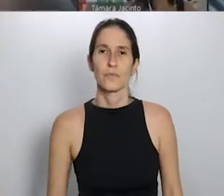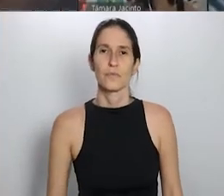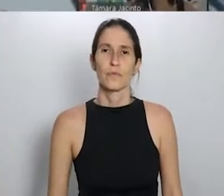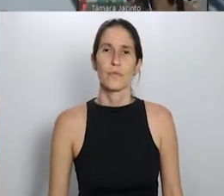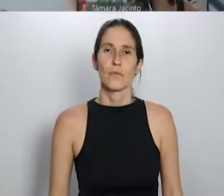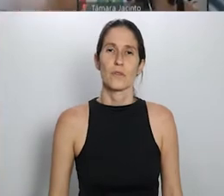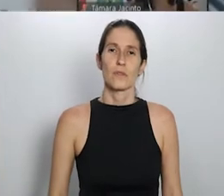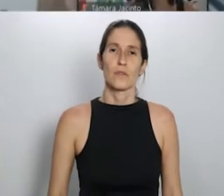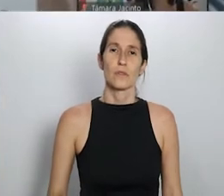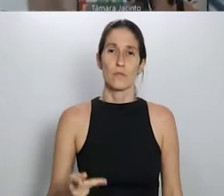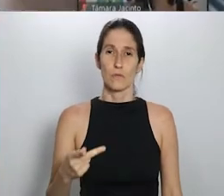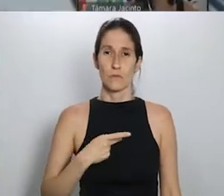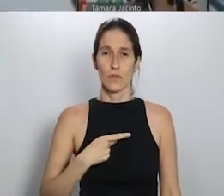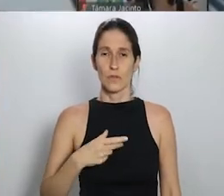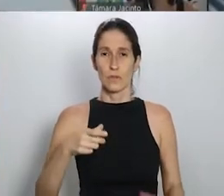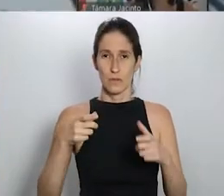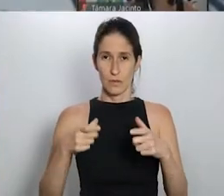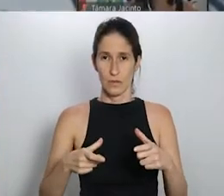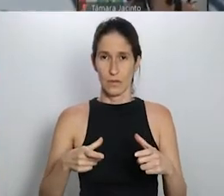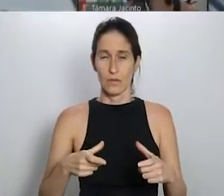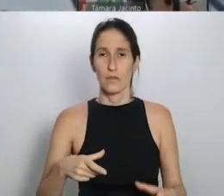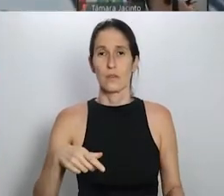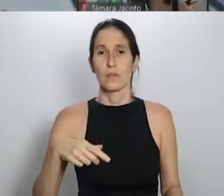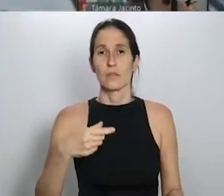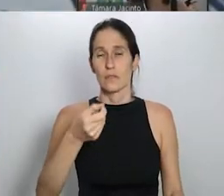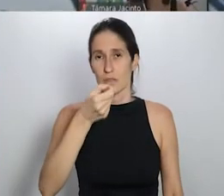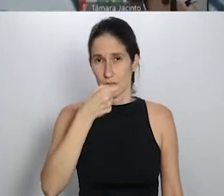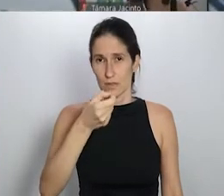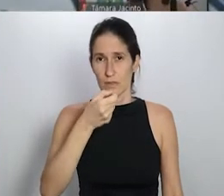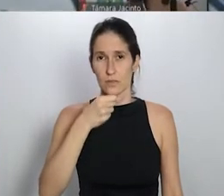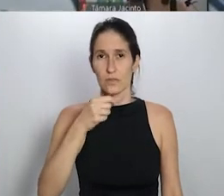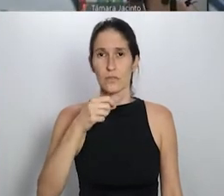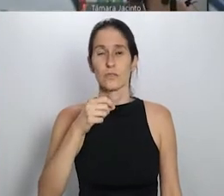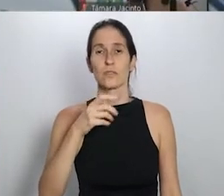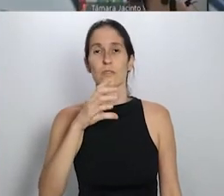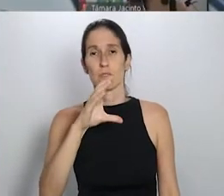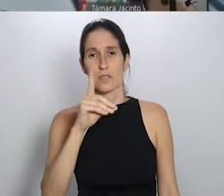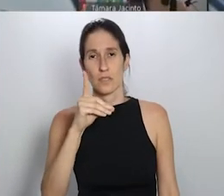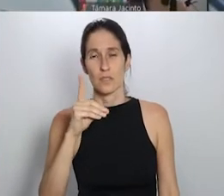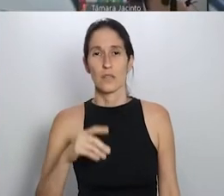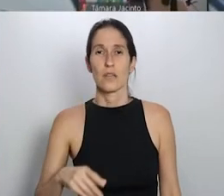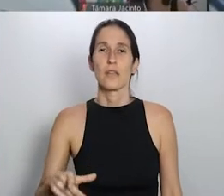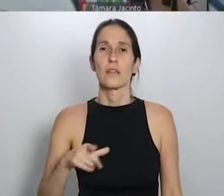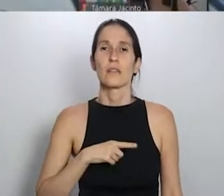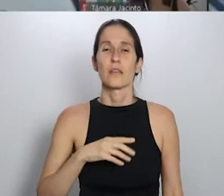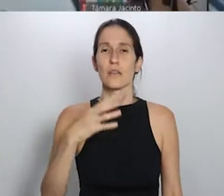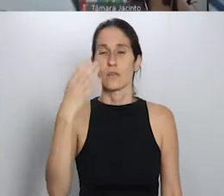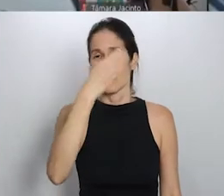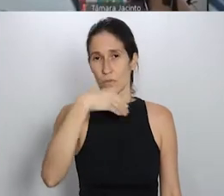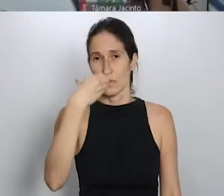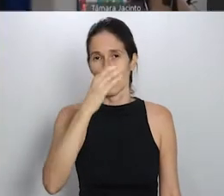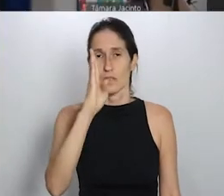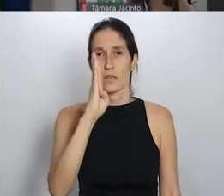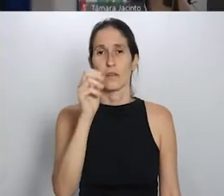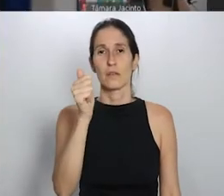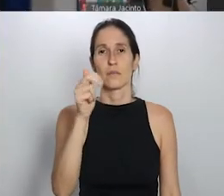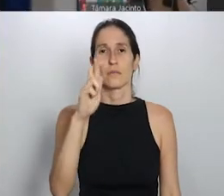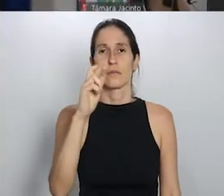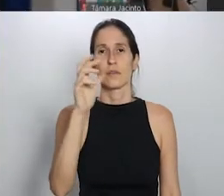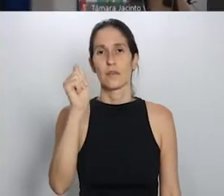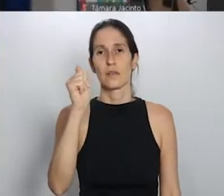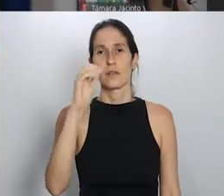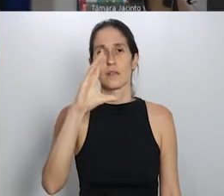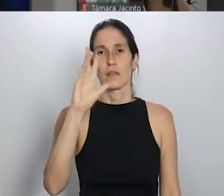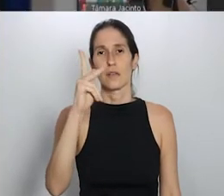disco, de cirada de ritmo, a maioria da curva é de Baracho, pai de Bill. Ô, Lia, queria que